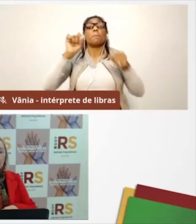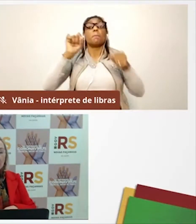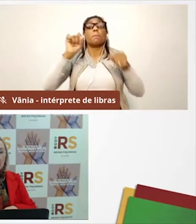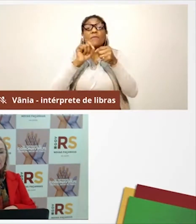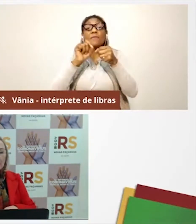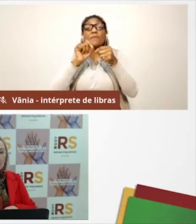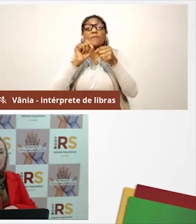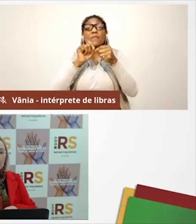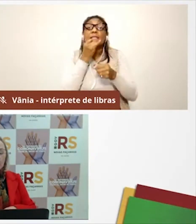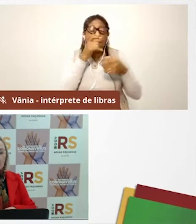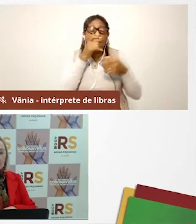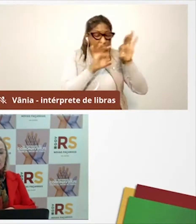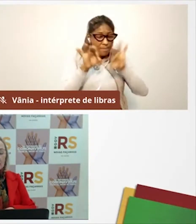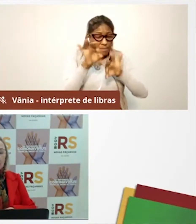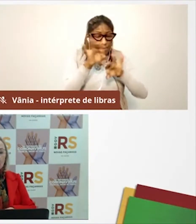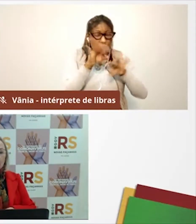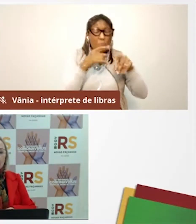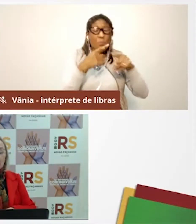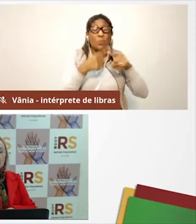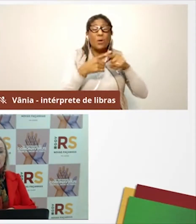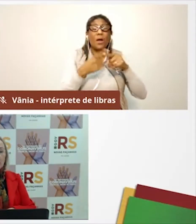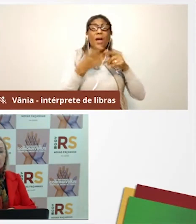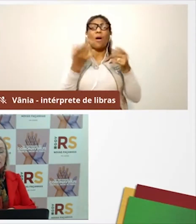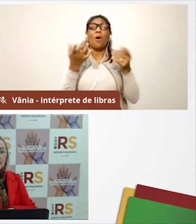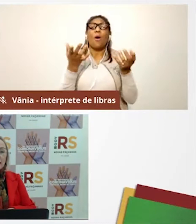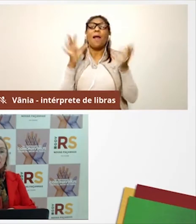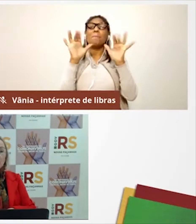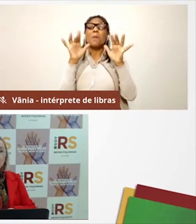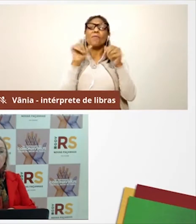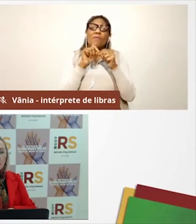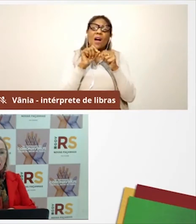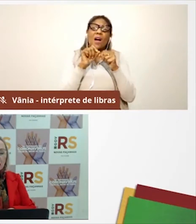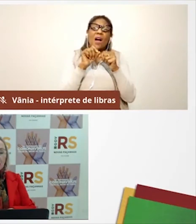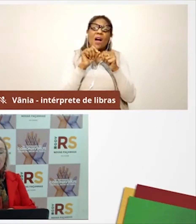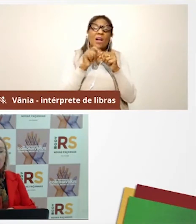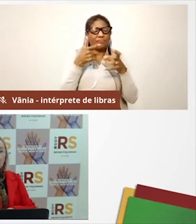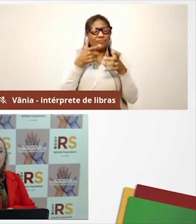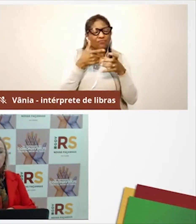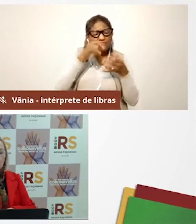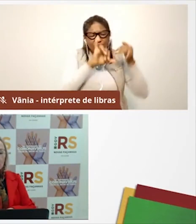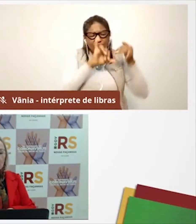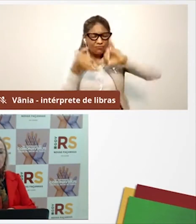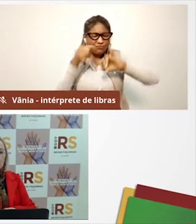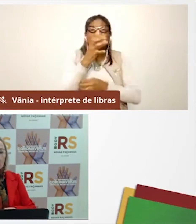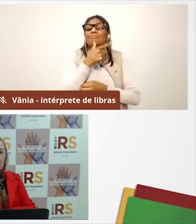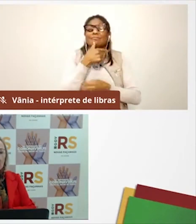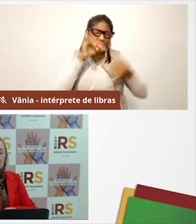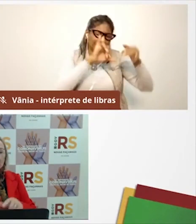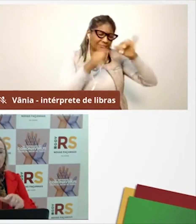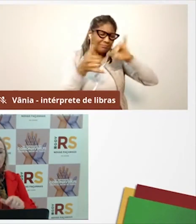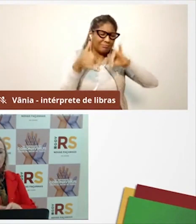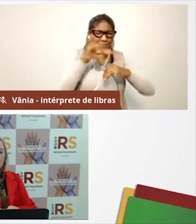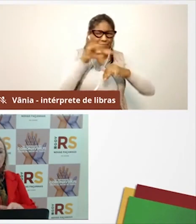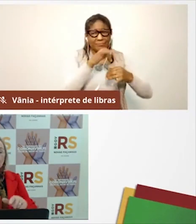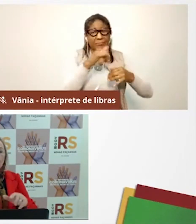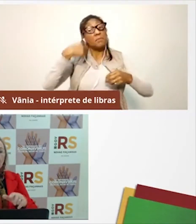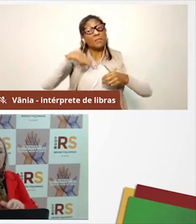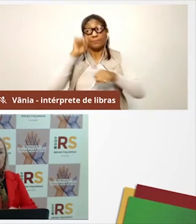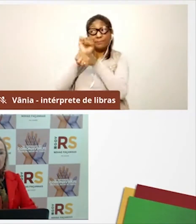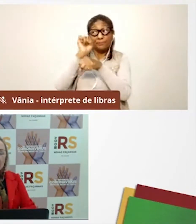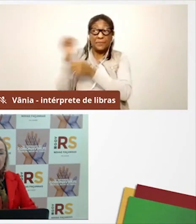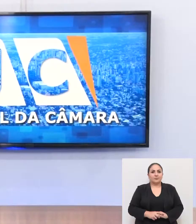Então, para cada, com esse extrator, nós temos a capacidade de dobrar a produção de análise do